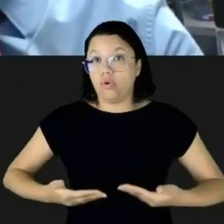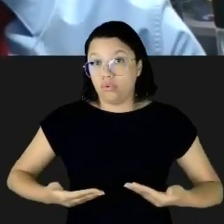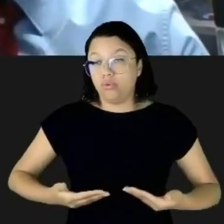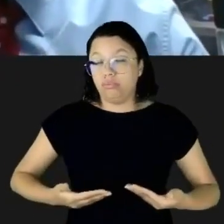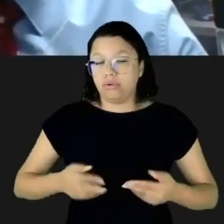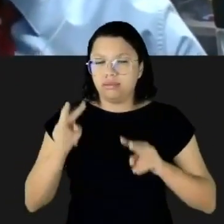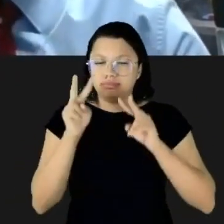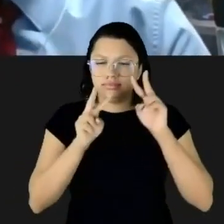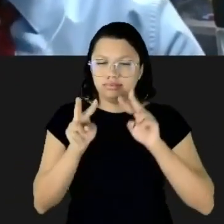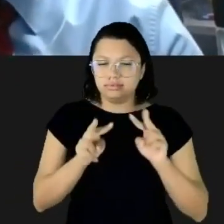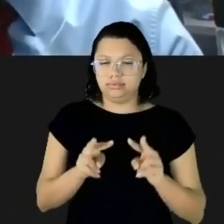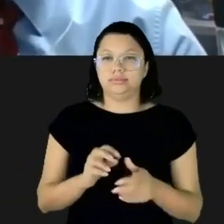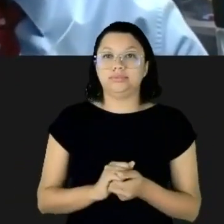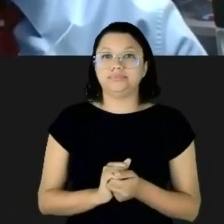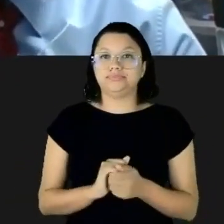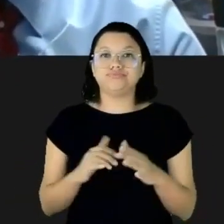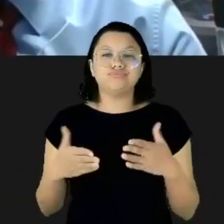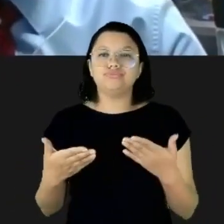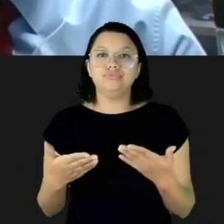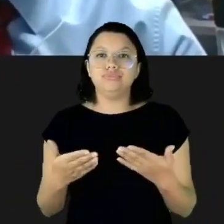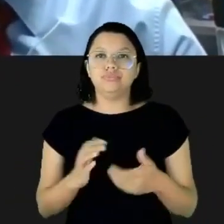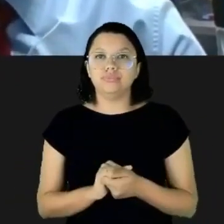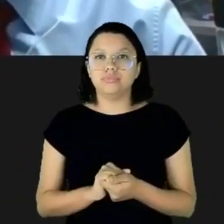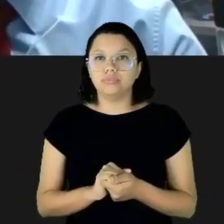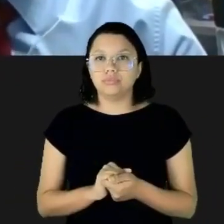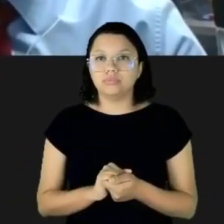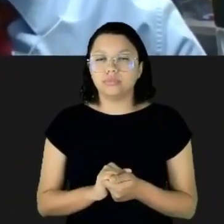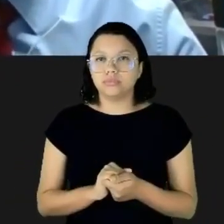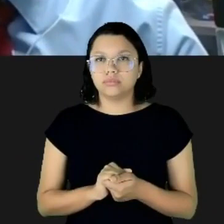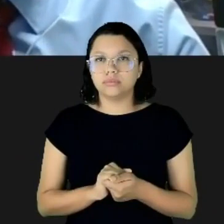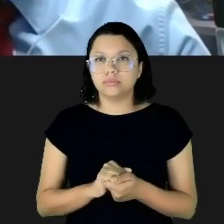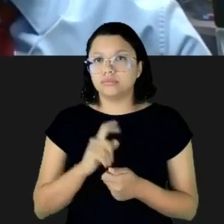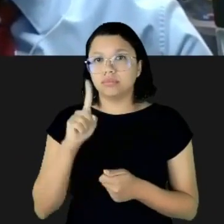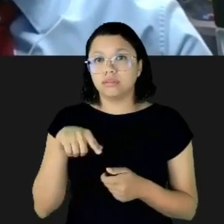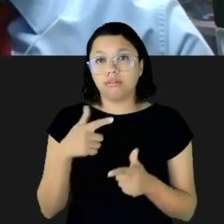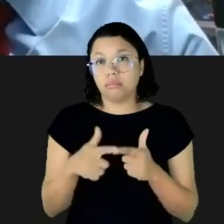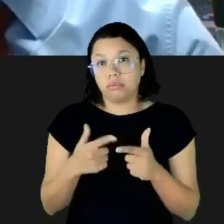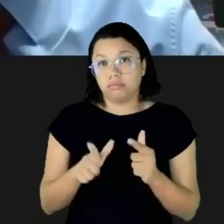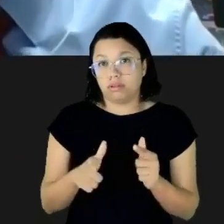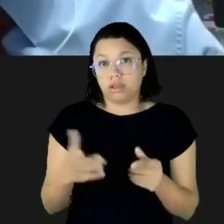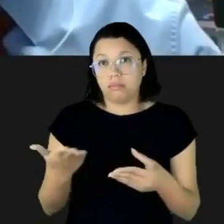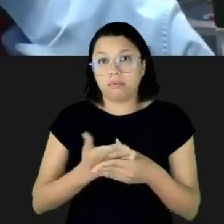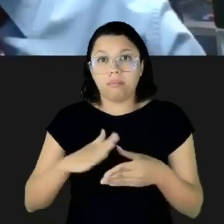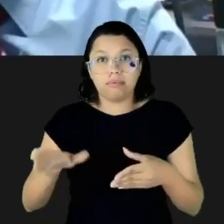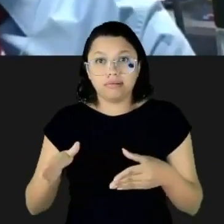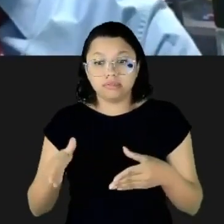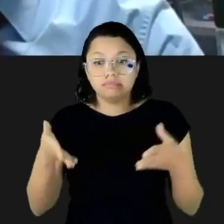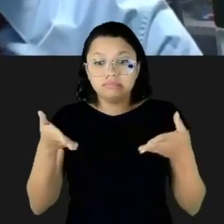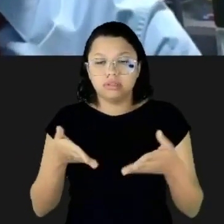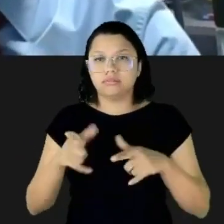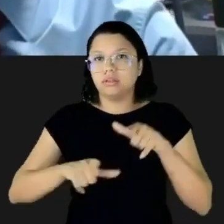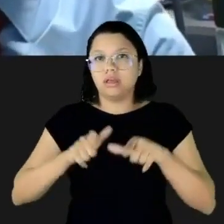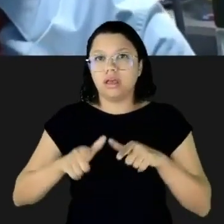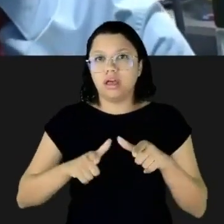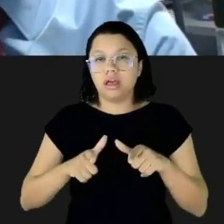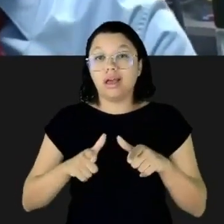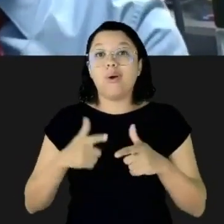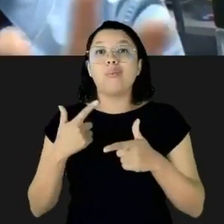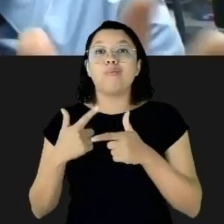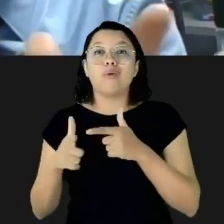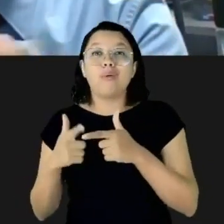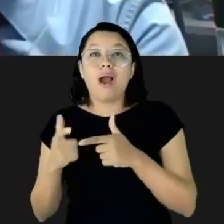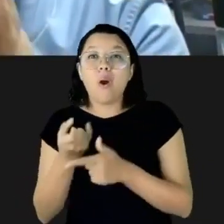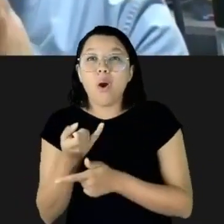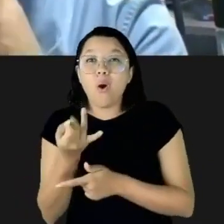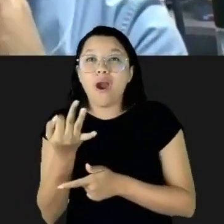servidor para analisar então não é não é nenhum problema o processo estar nessa tarefa o